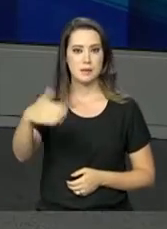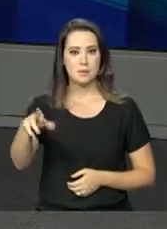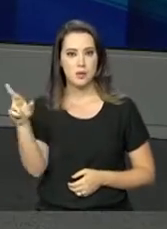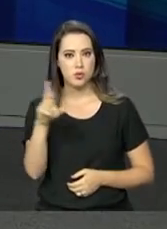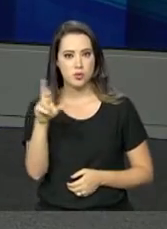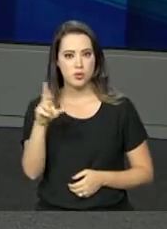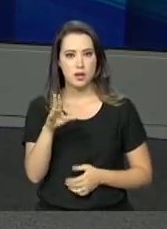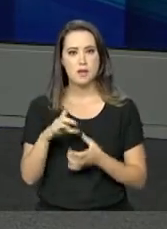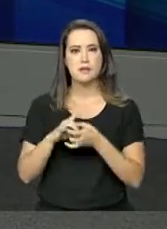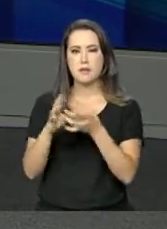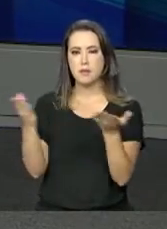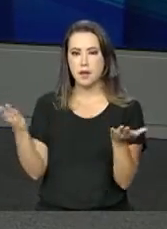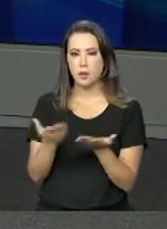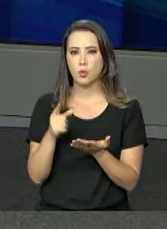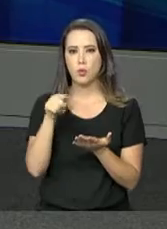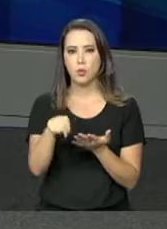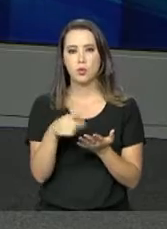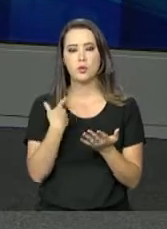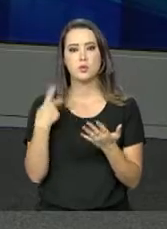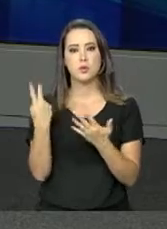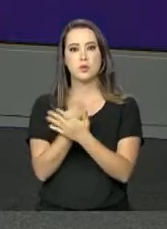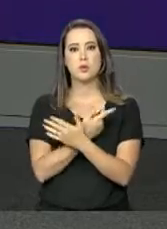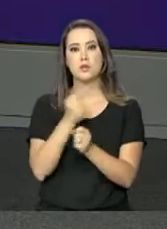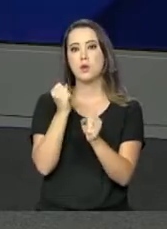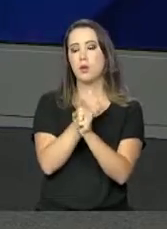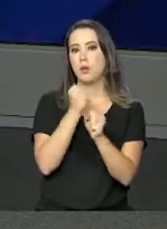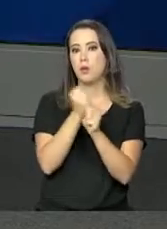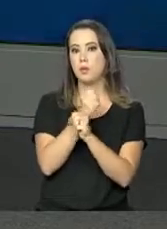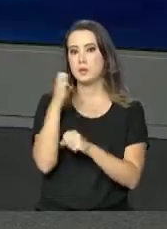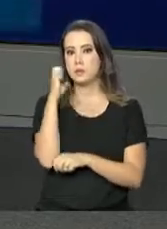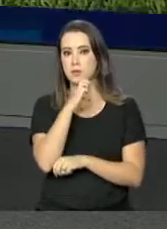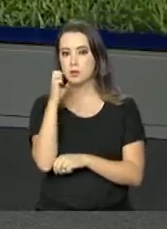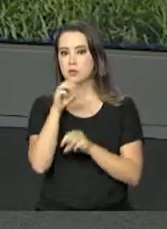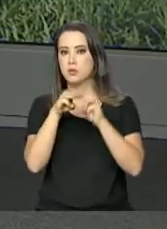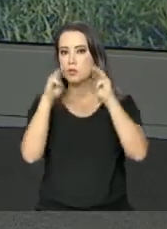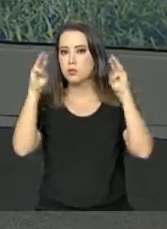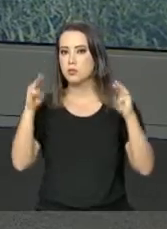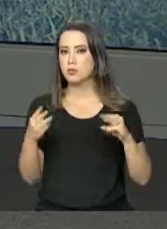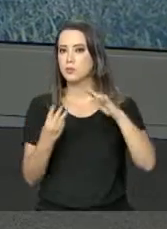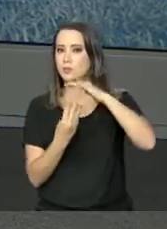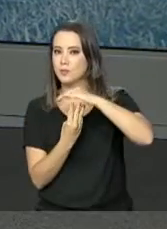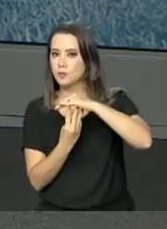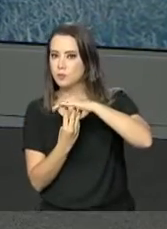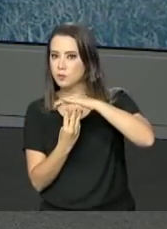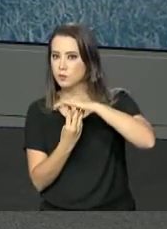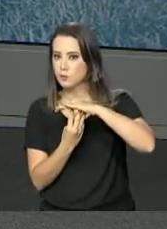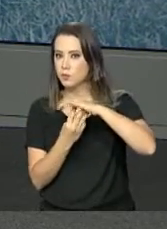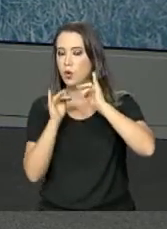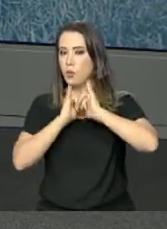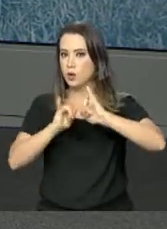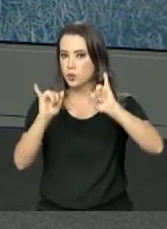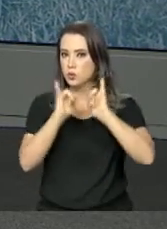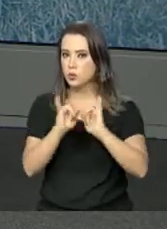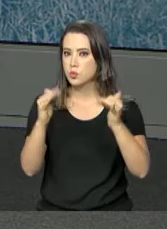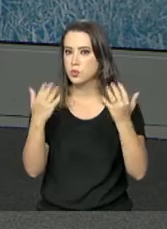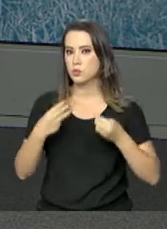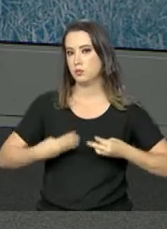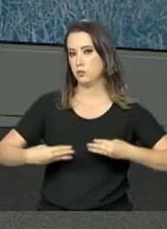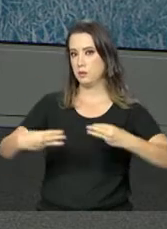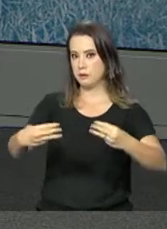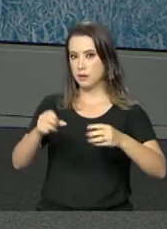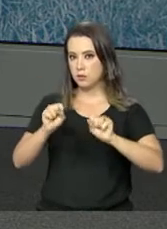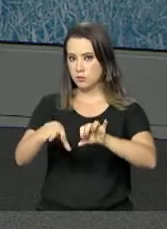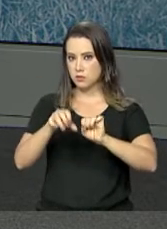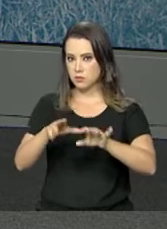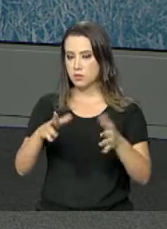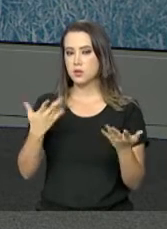foram liberados hoje para realizar obras emergenciais no museu nacional do rio de janeiro o anúncio foi feito pelo ministério da